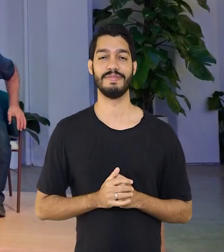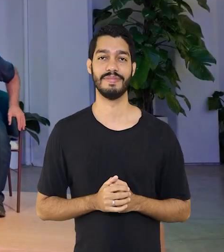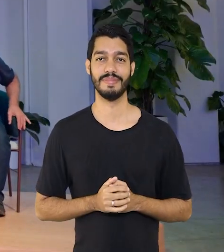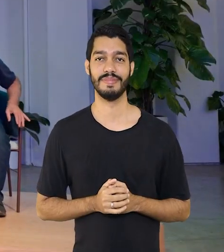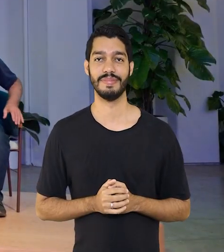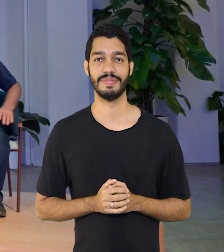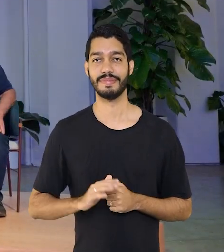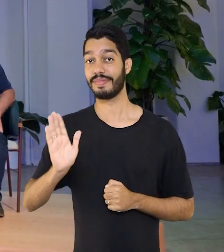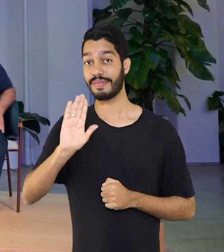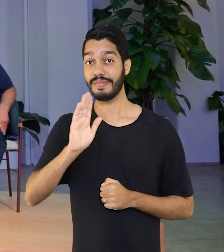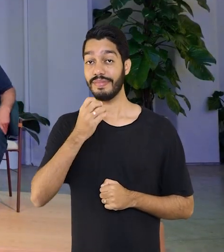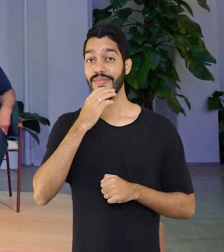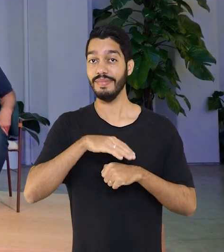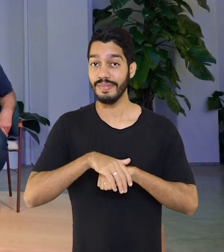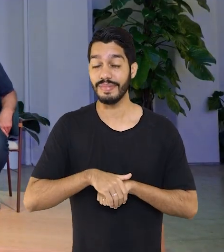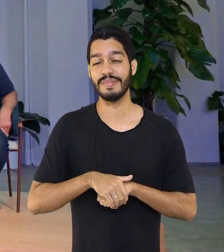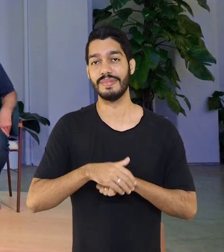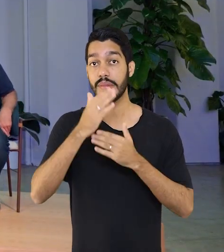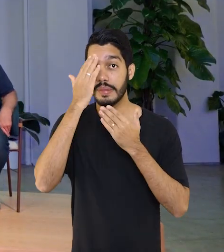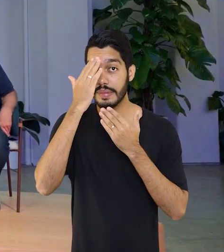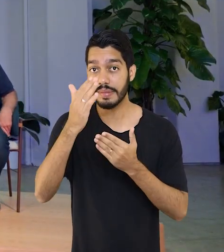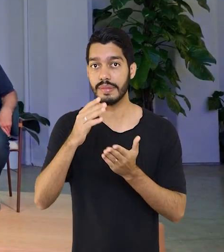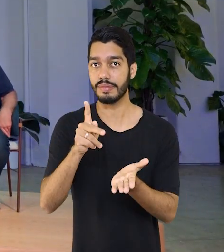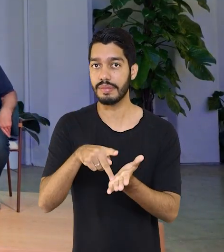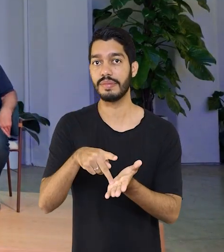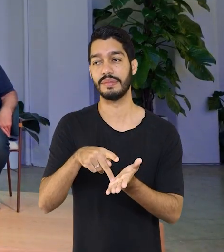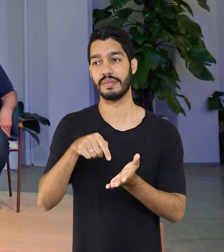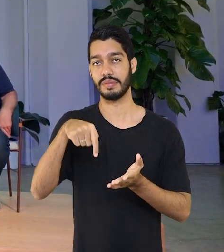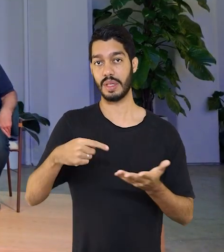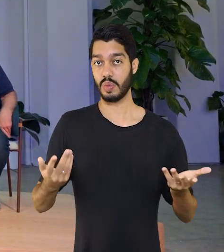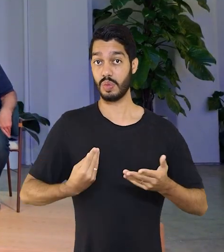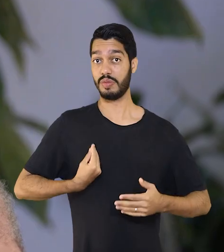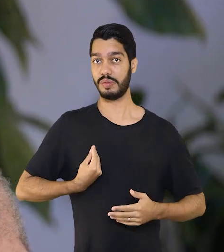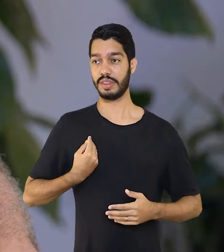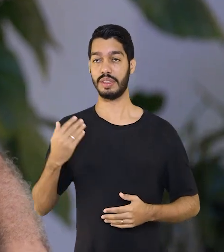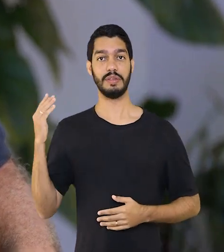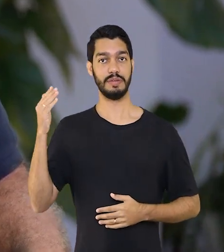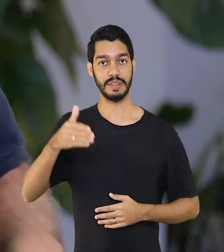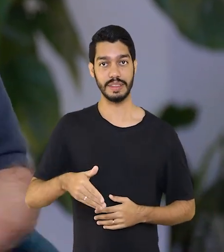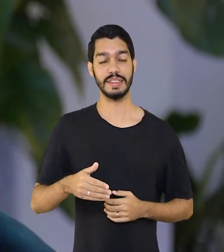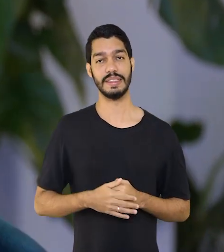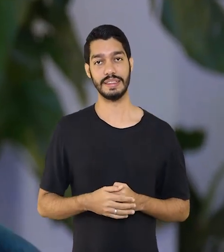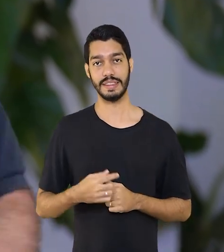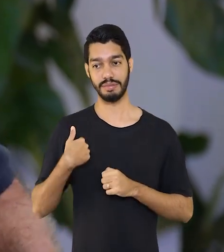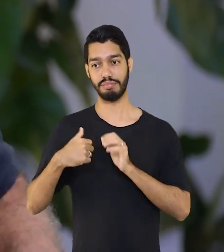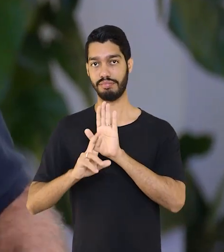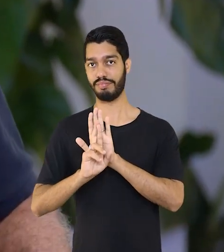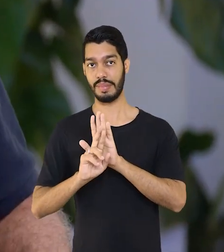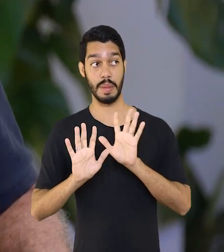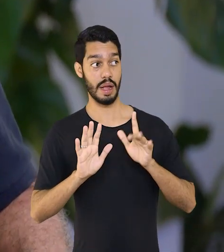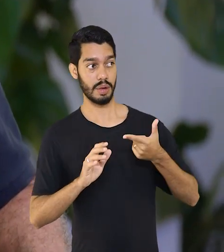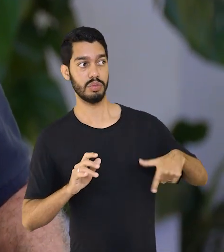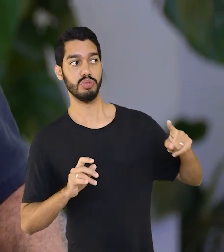Pessoal, boa noite. Muito obrigado pela presença. Falo não em meu nome, mas de todos,